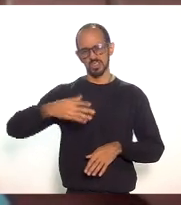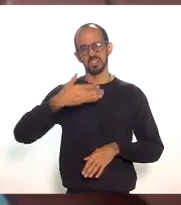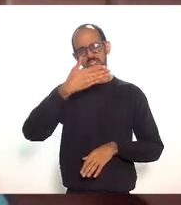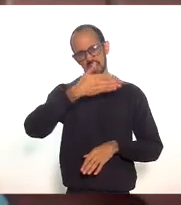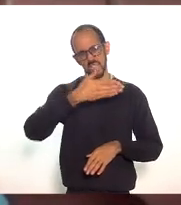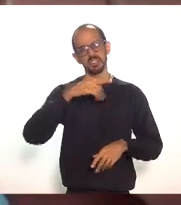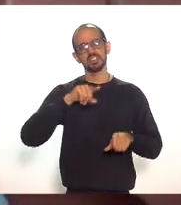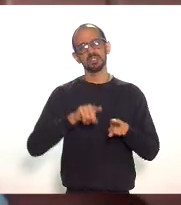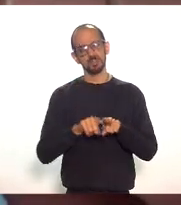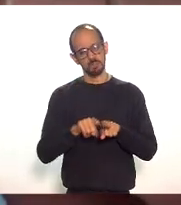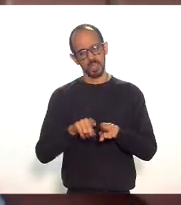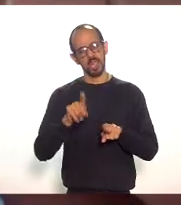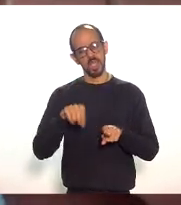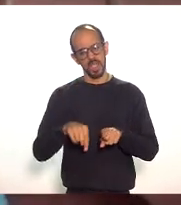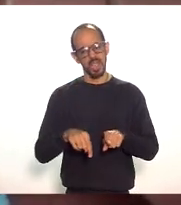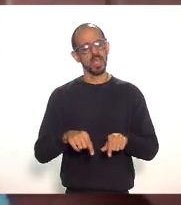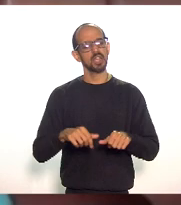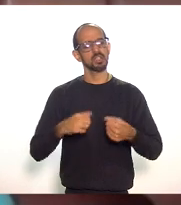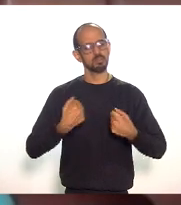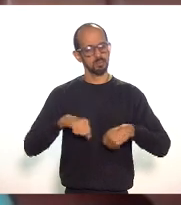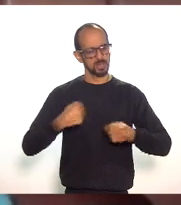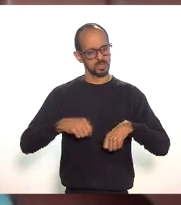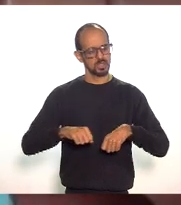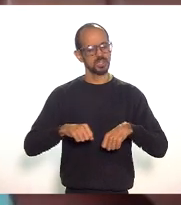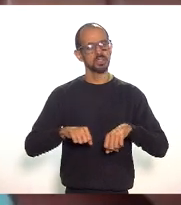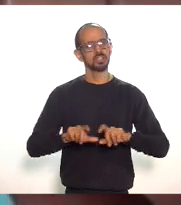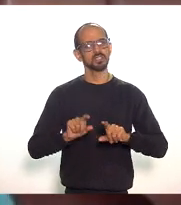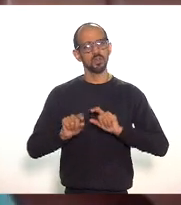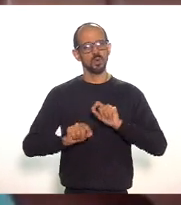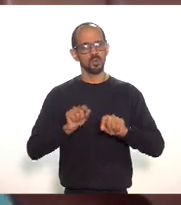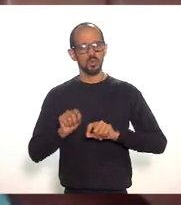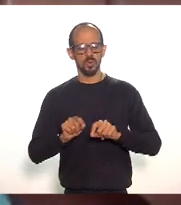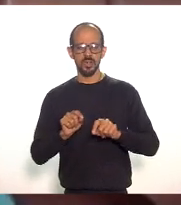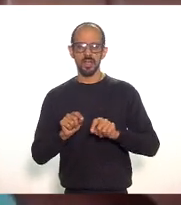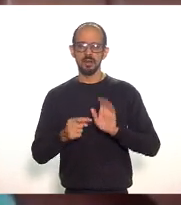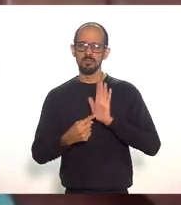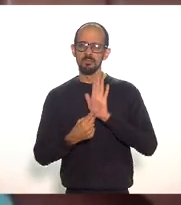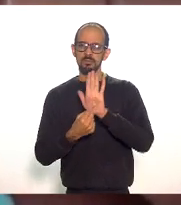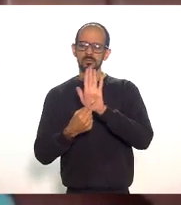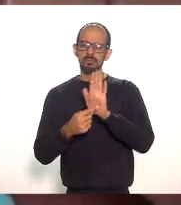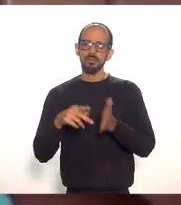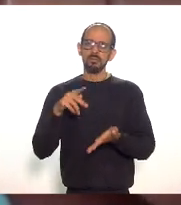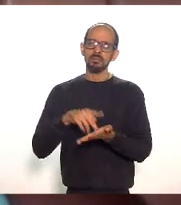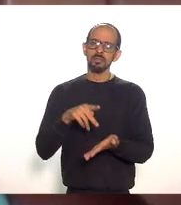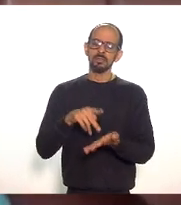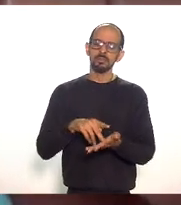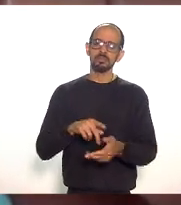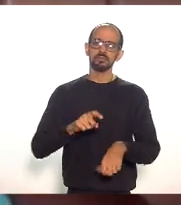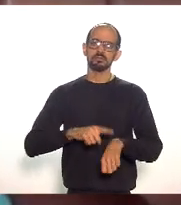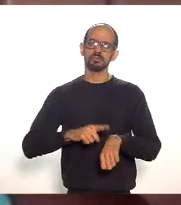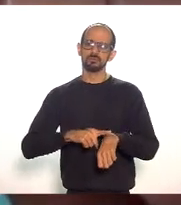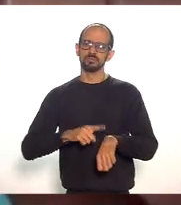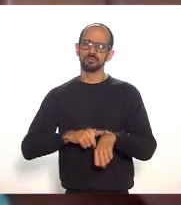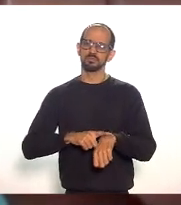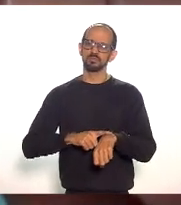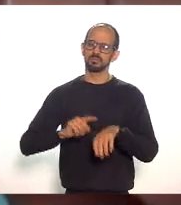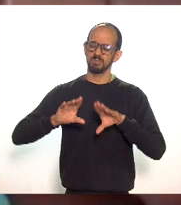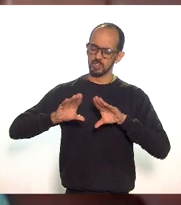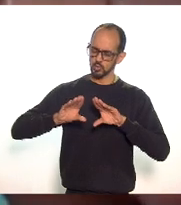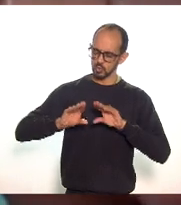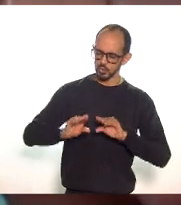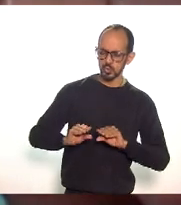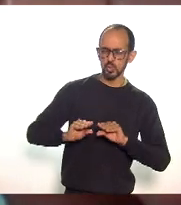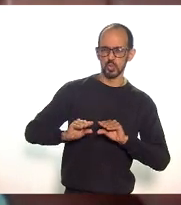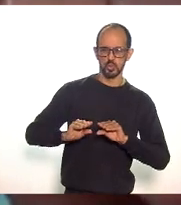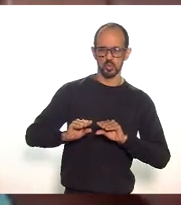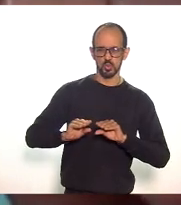é uma delas, que ainda precisa e carece de muitas verdades desse período sombrio e duro,